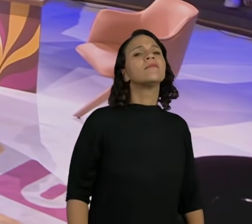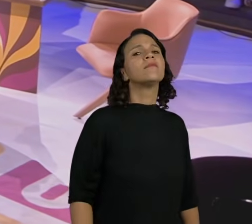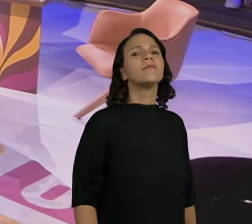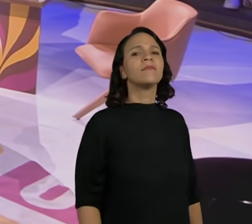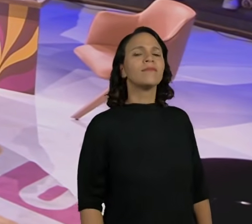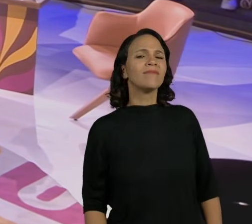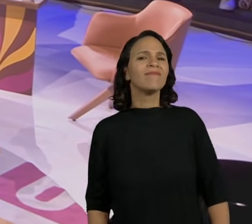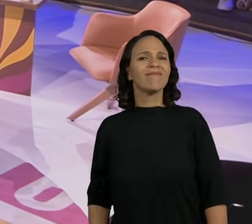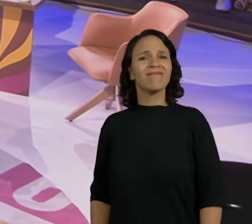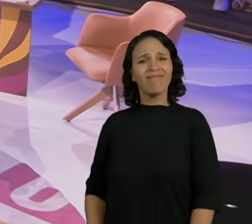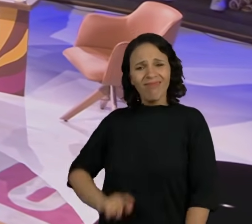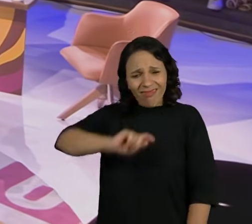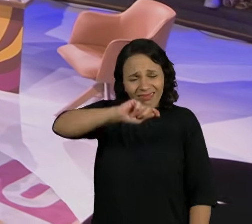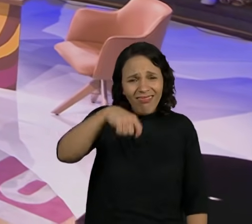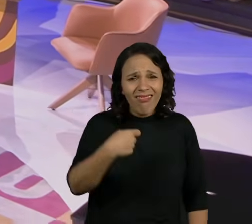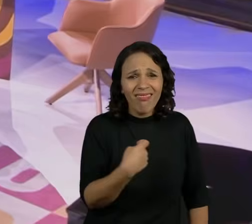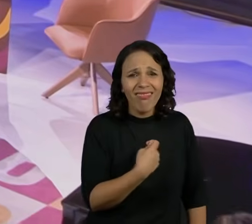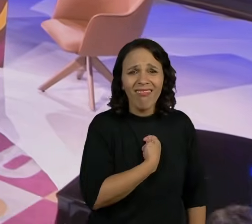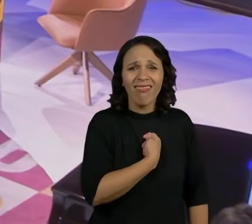I me not dog no